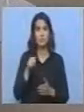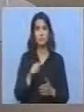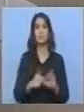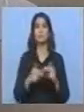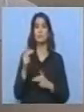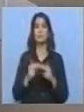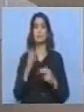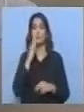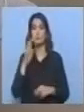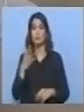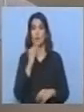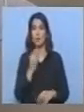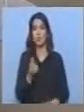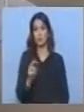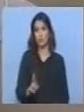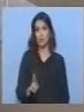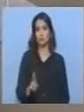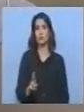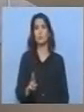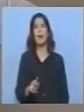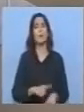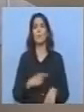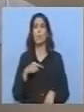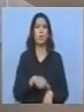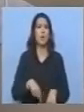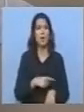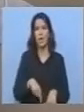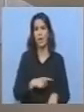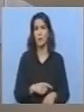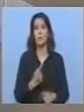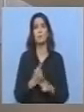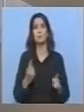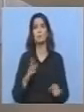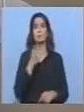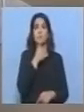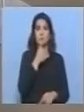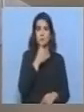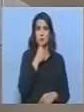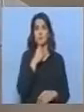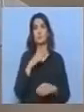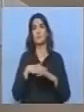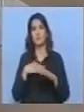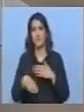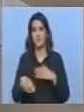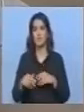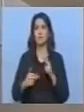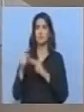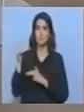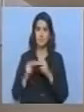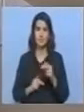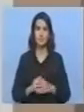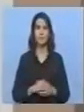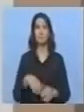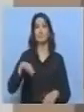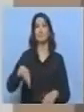uma residência estudante demora imenso tempo, desde o momento em que se decide que se vai fazer a residência. Onde se